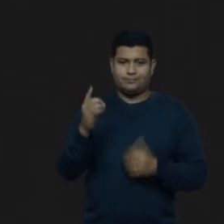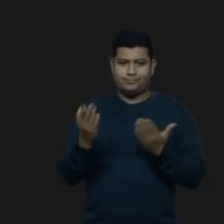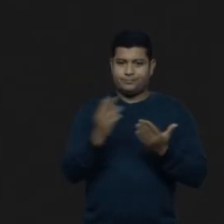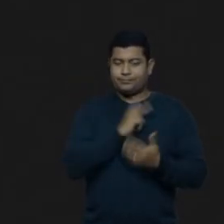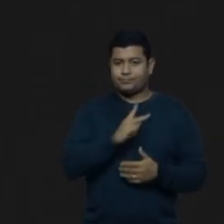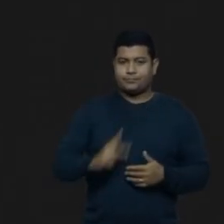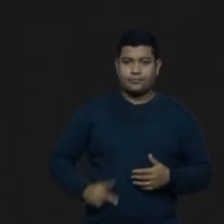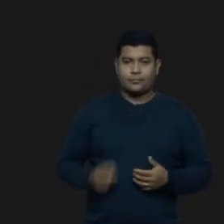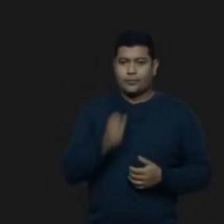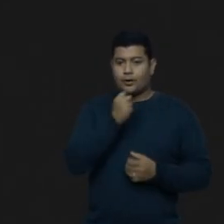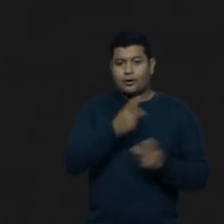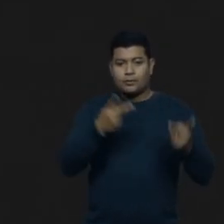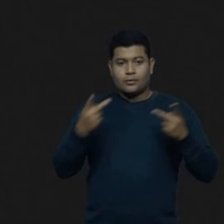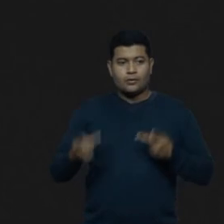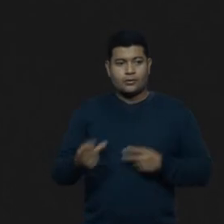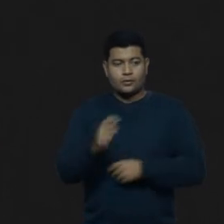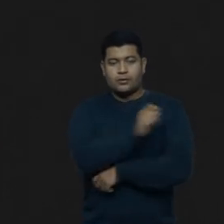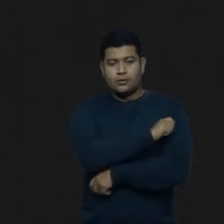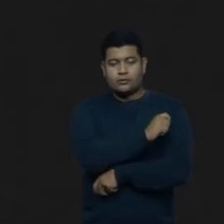os alunos que se encontram aí